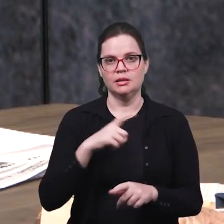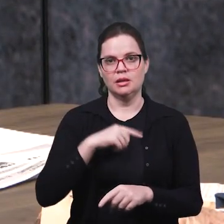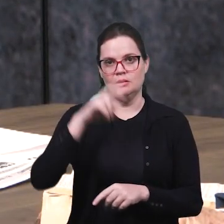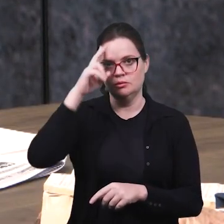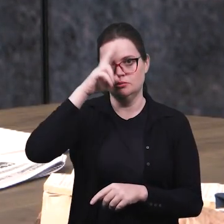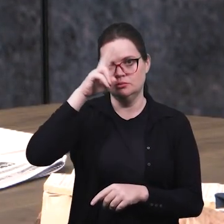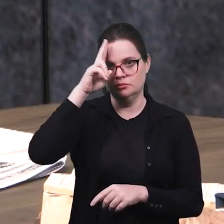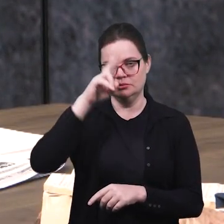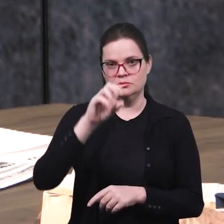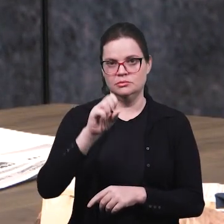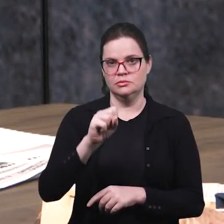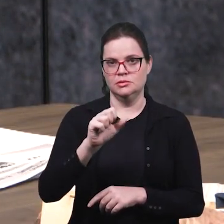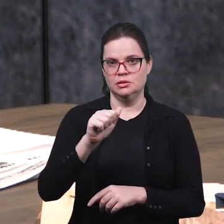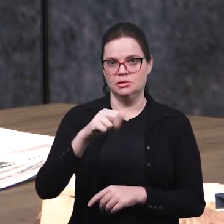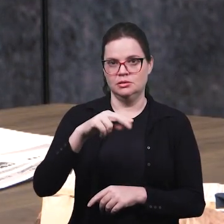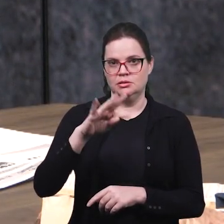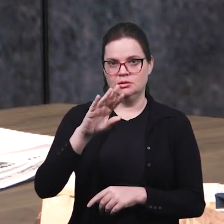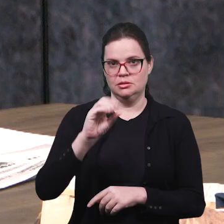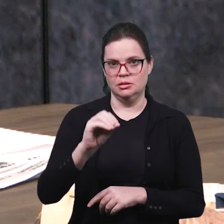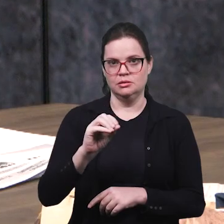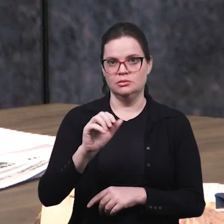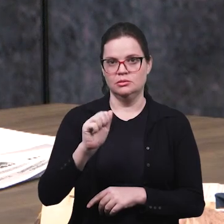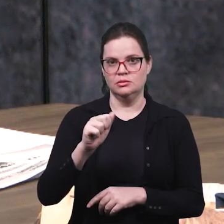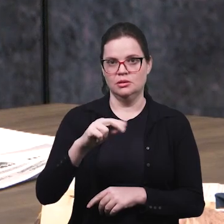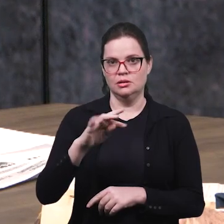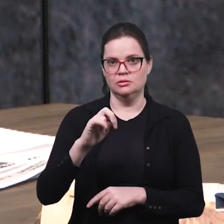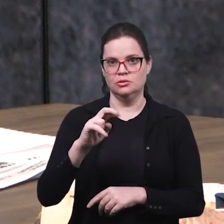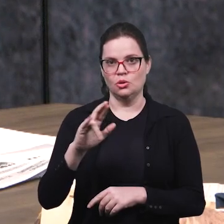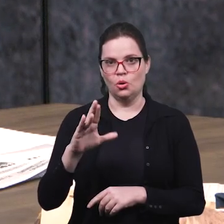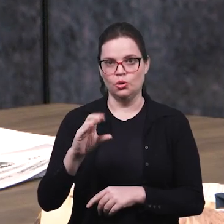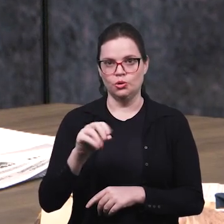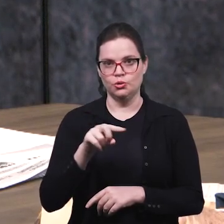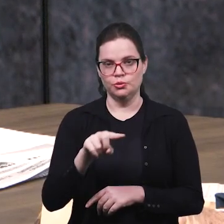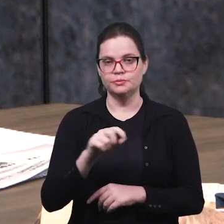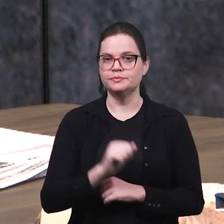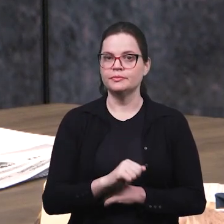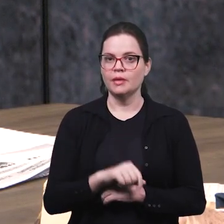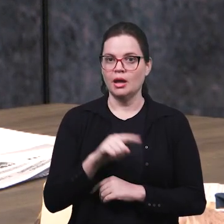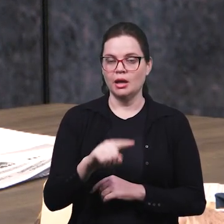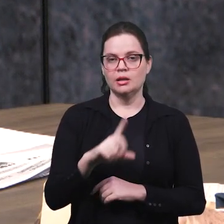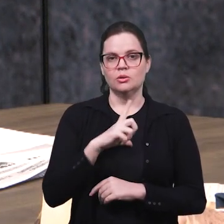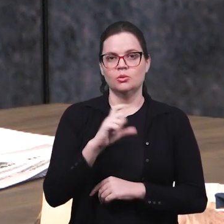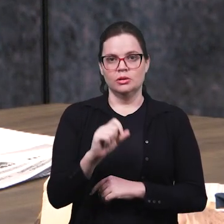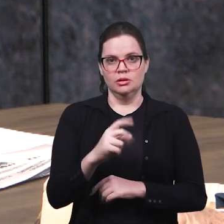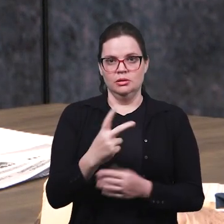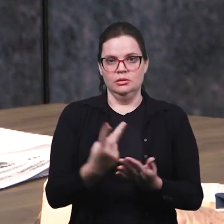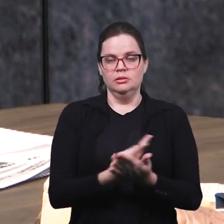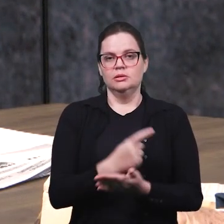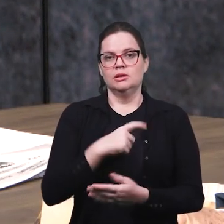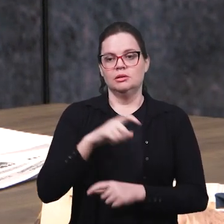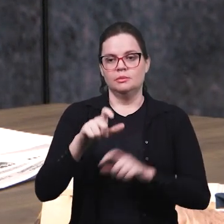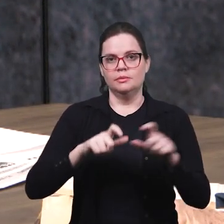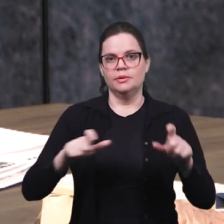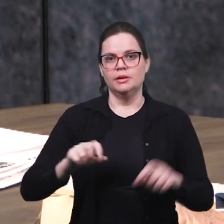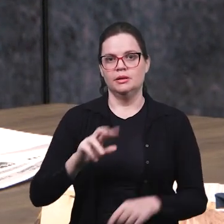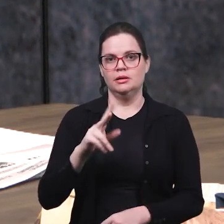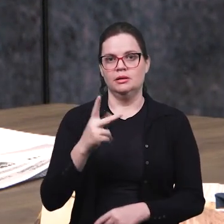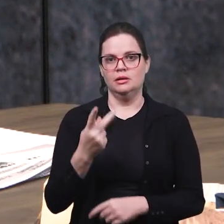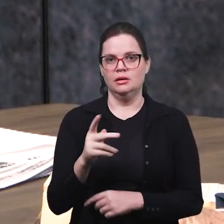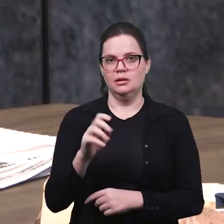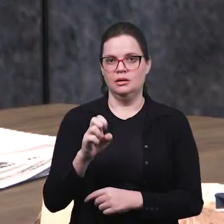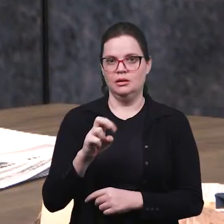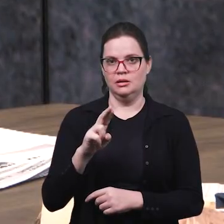história, buscavam esse estilo de vida. E esses homens vão ser chamados de eremitas. Essa expressão eremita ou